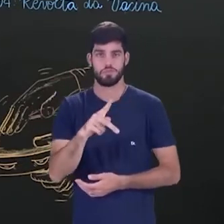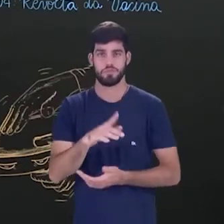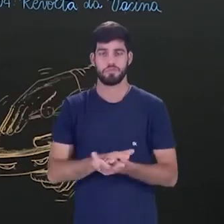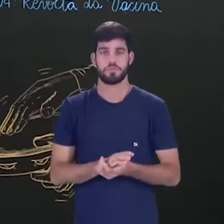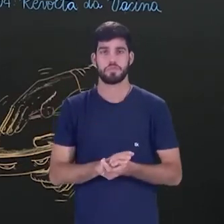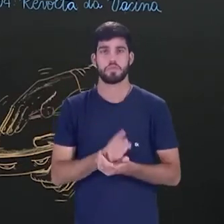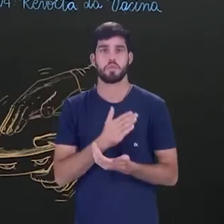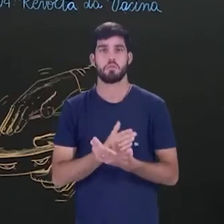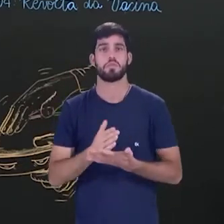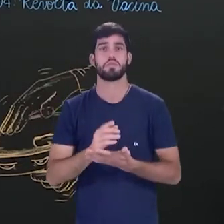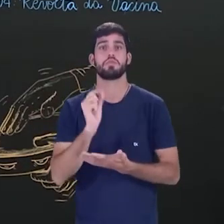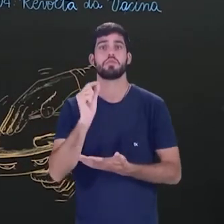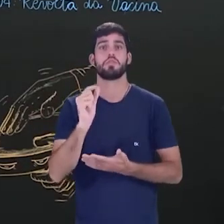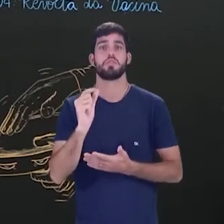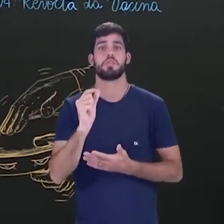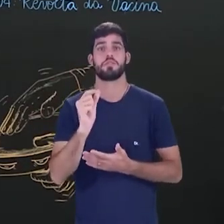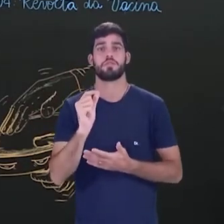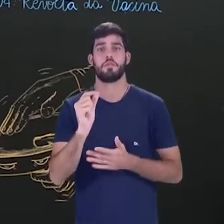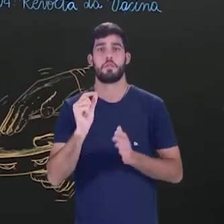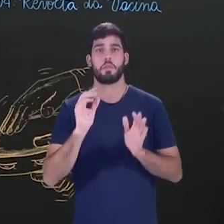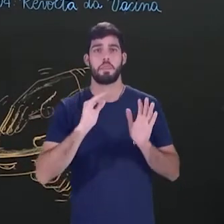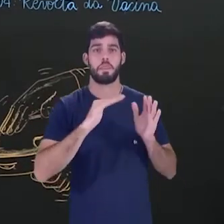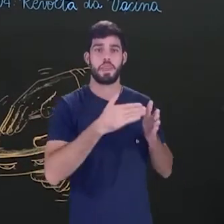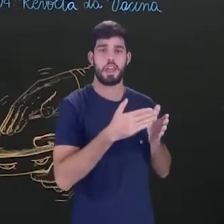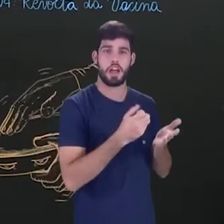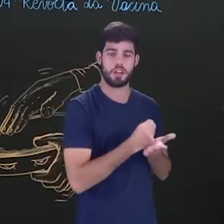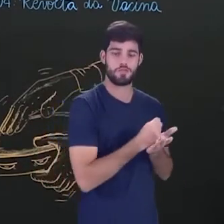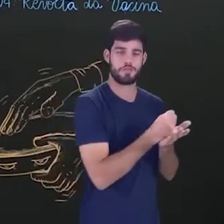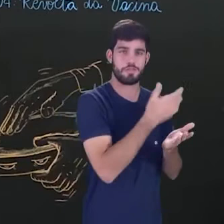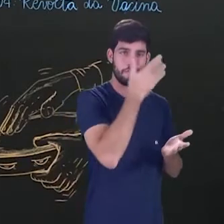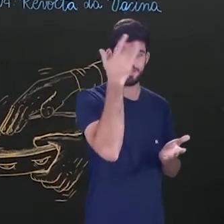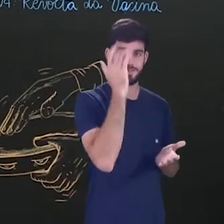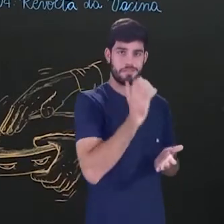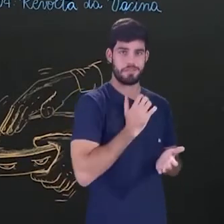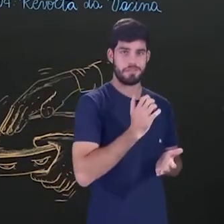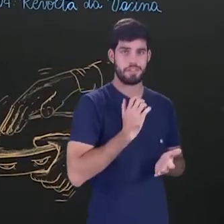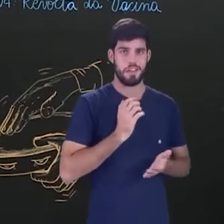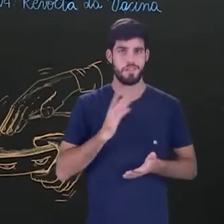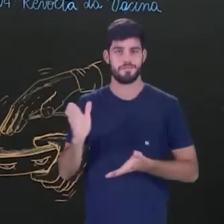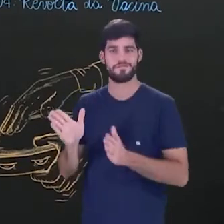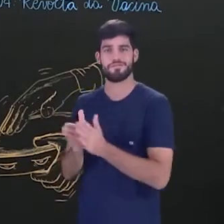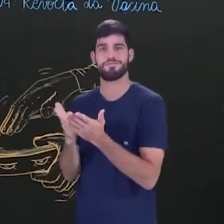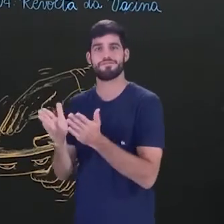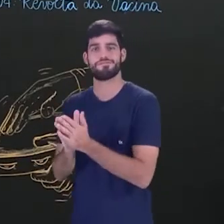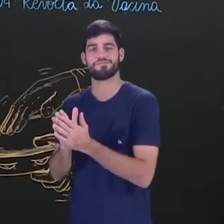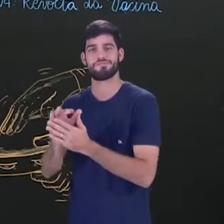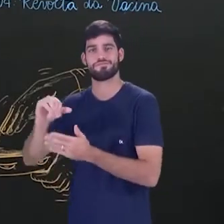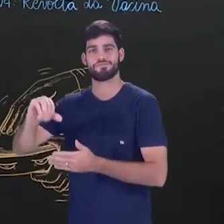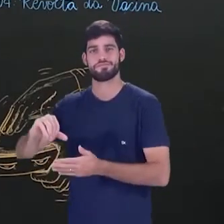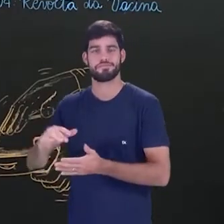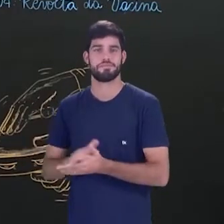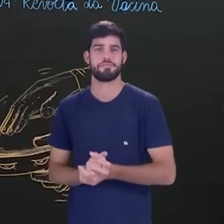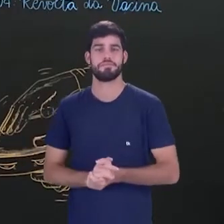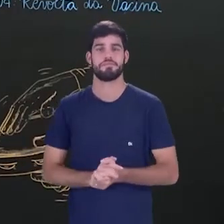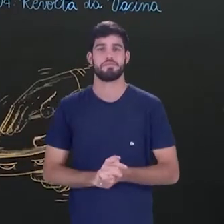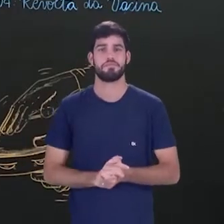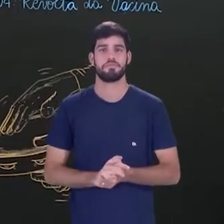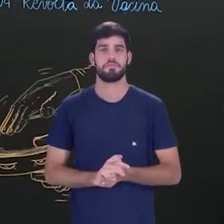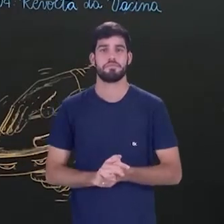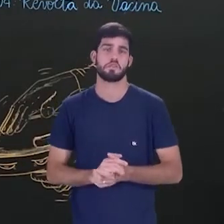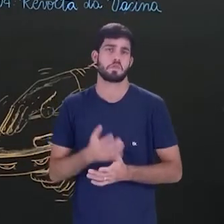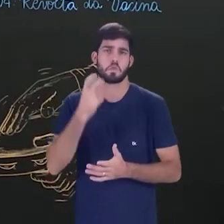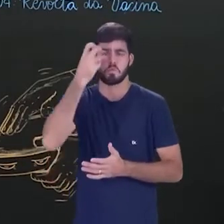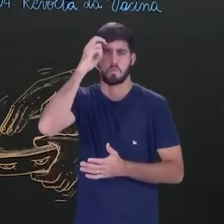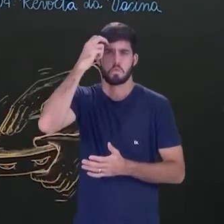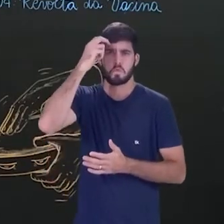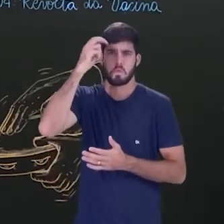bastante elitista e outras espécies de cultura, né? Outras culturas não eram